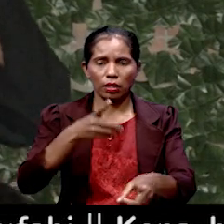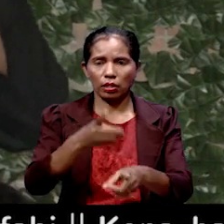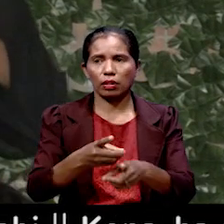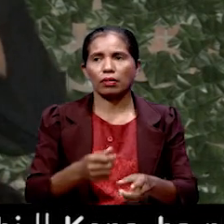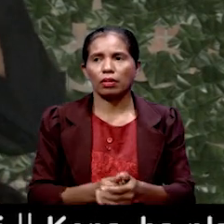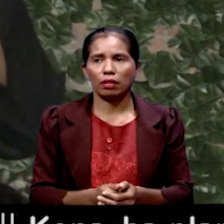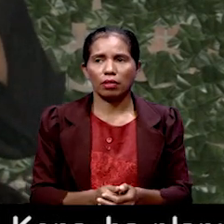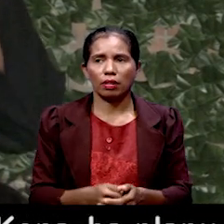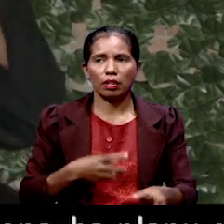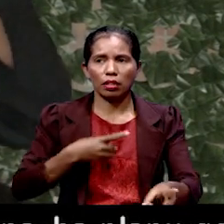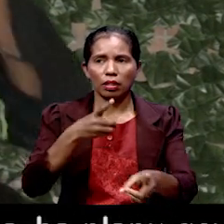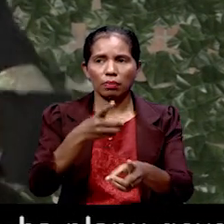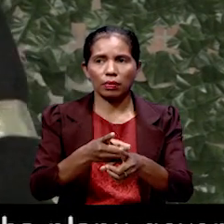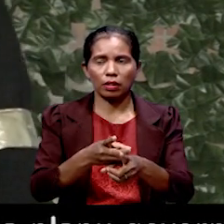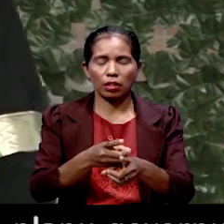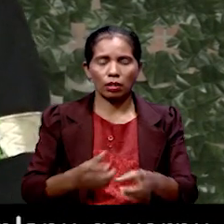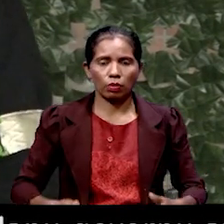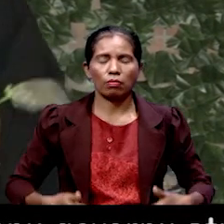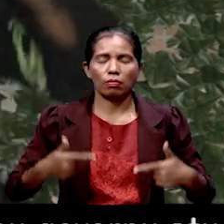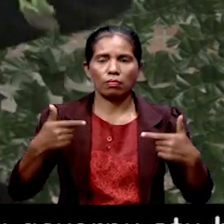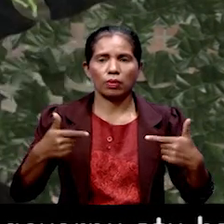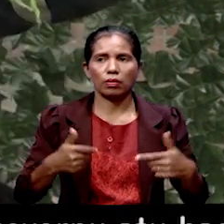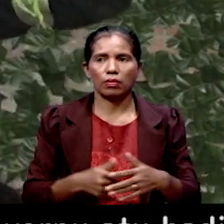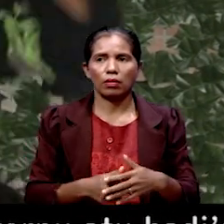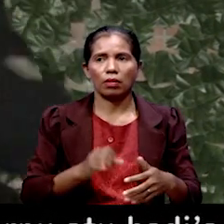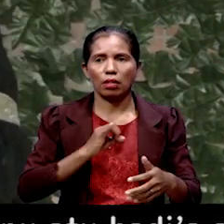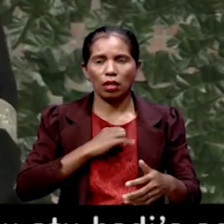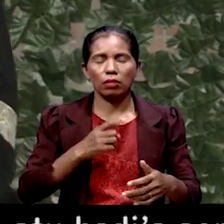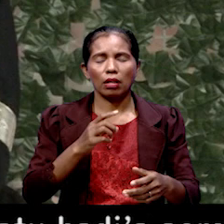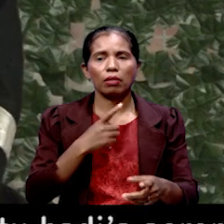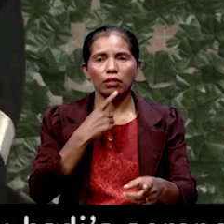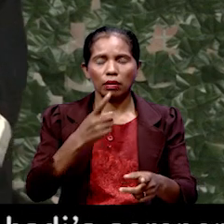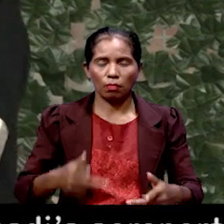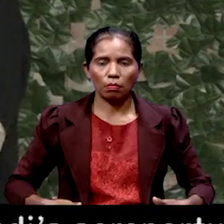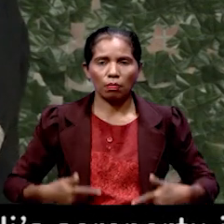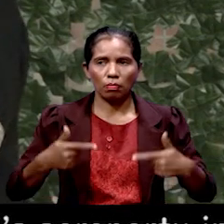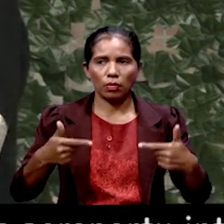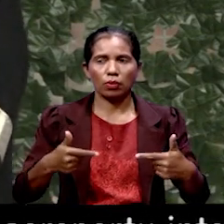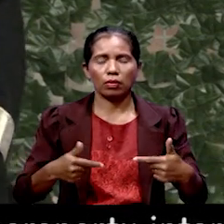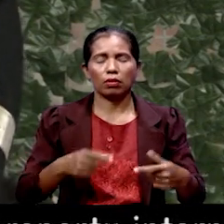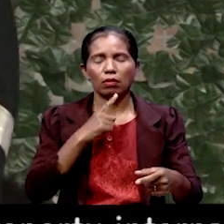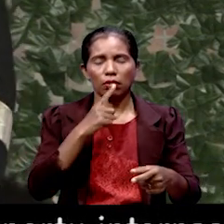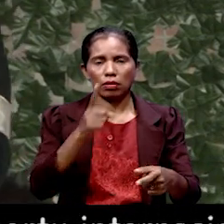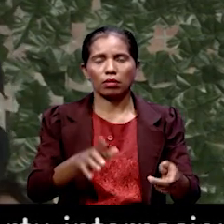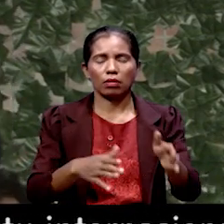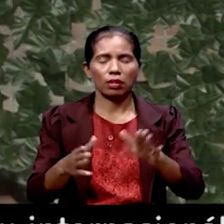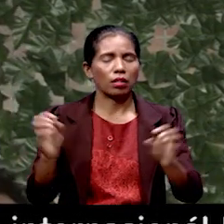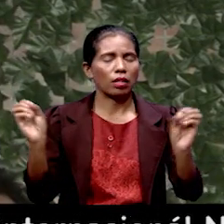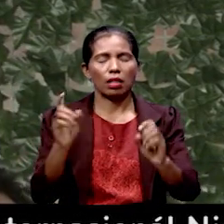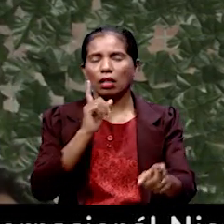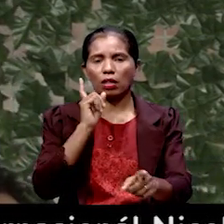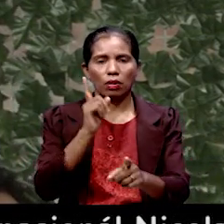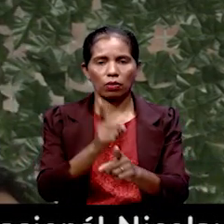Direto na buwas liyo ay maniyan makiida Morris niya. At ang hao defend na Morris, yung ma-defend na mga damatan niya. Ay lalo.